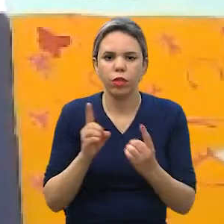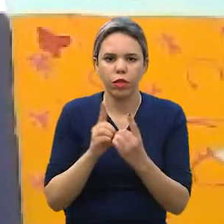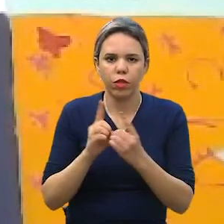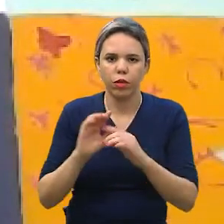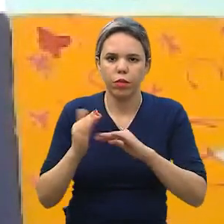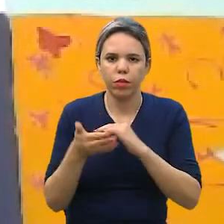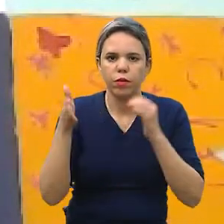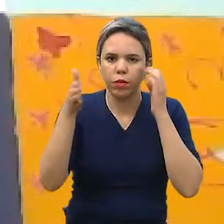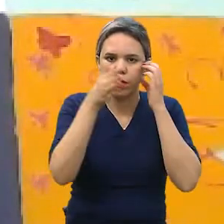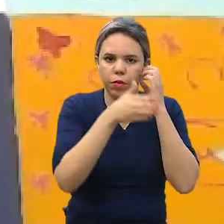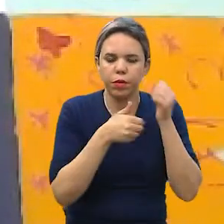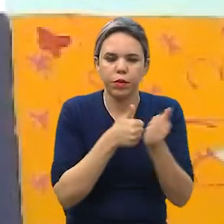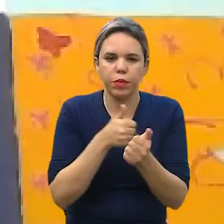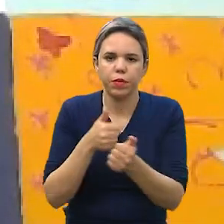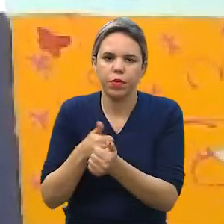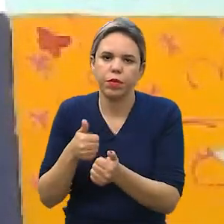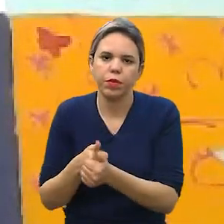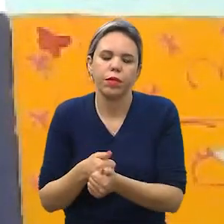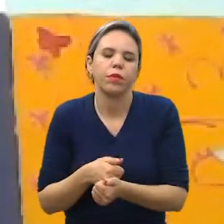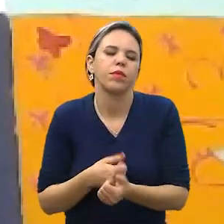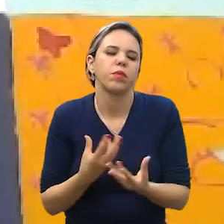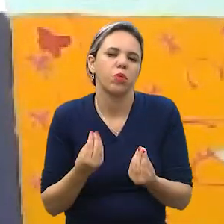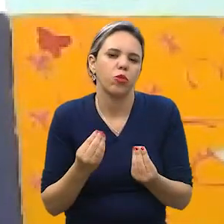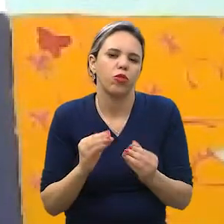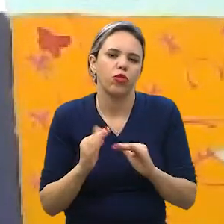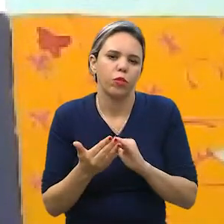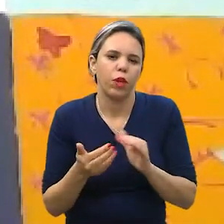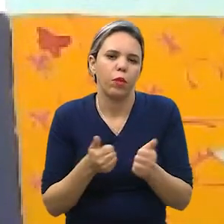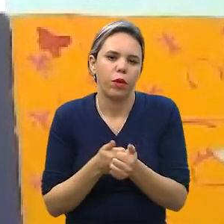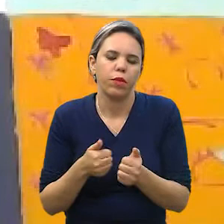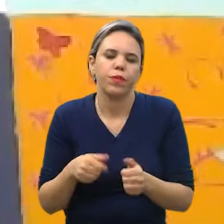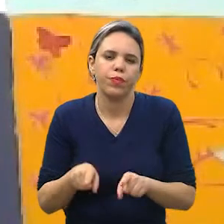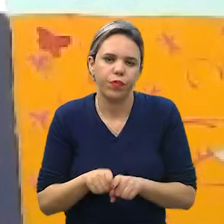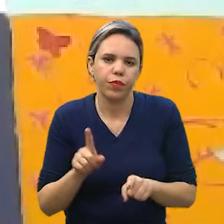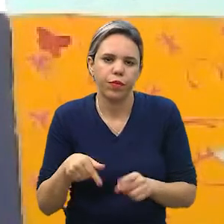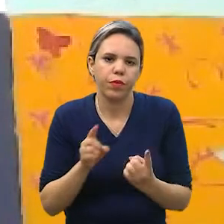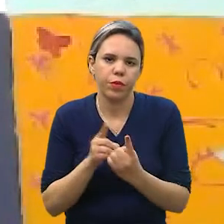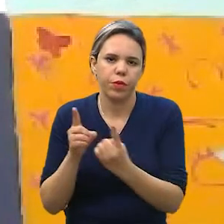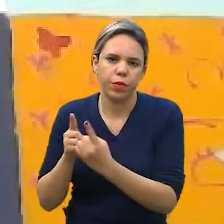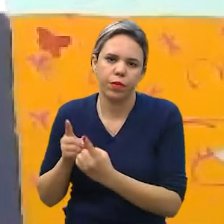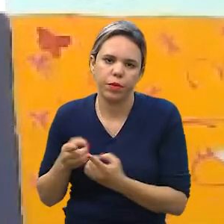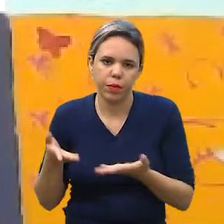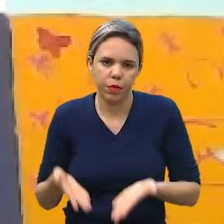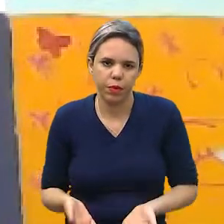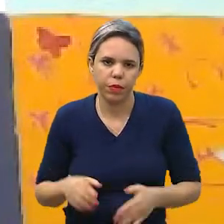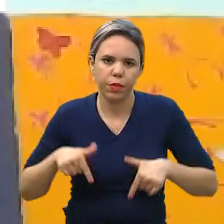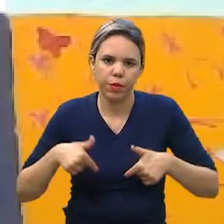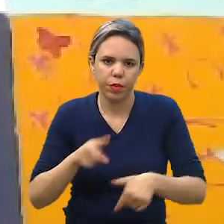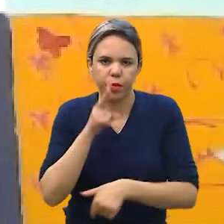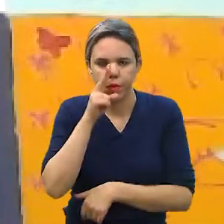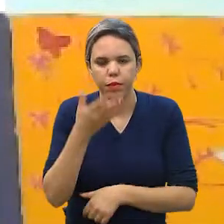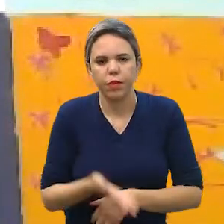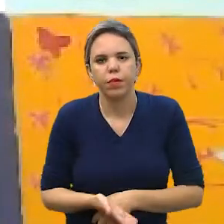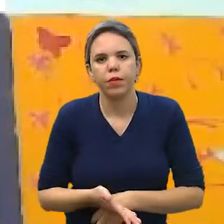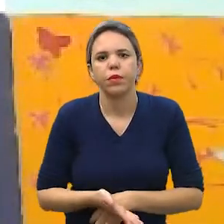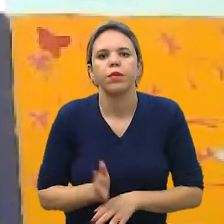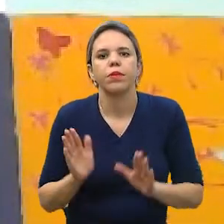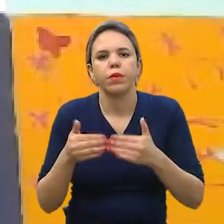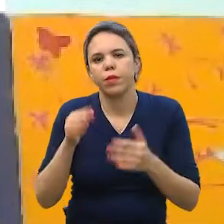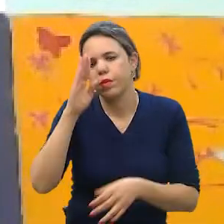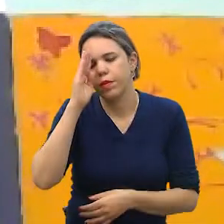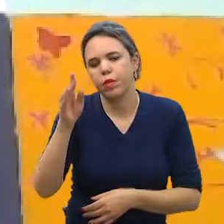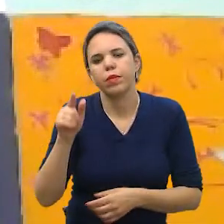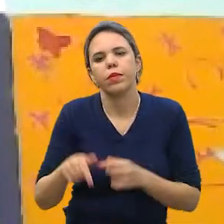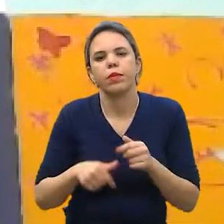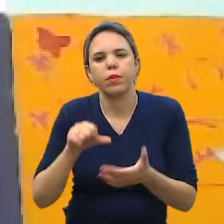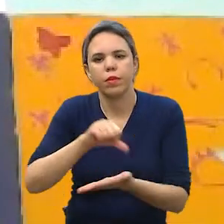Santa Bárbara, Vila Anchieta, Vila Jardim Eulina, são bairros que são atendidos pela Ação Forte. Mas o foco principal